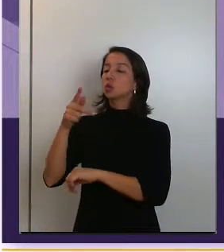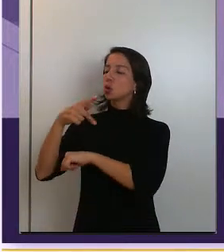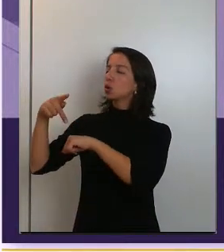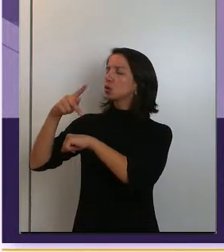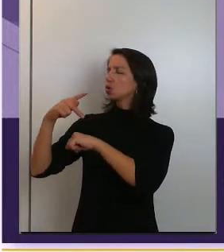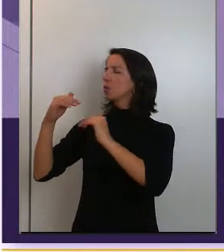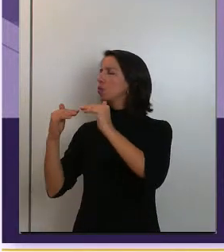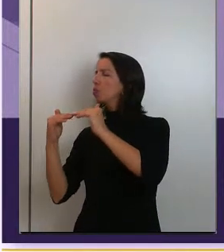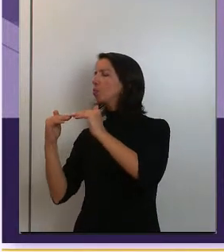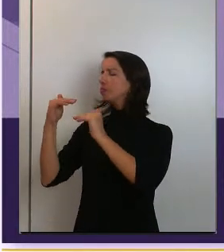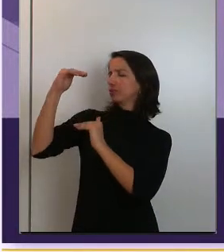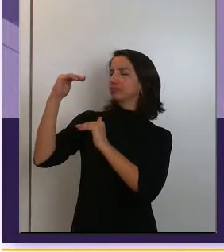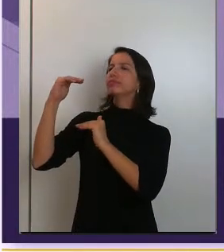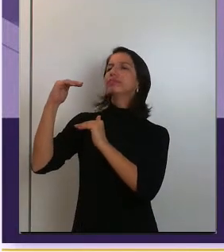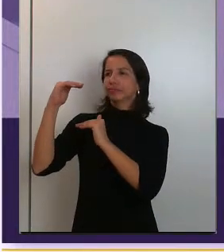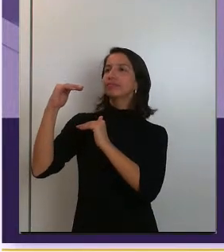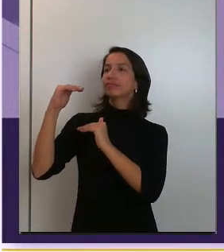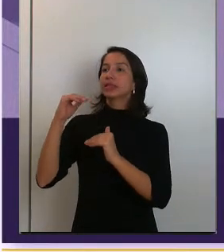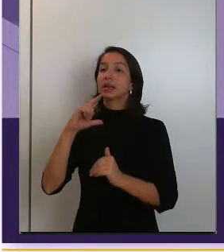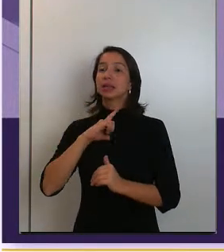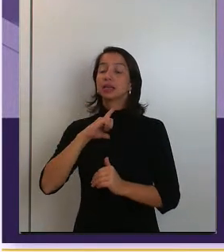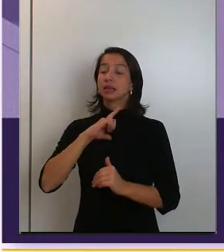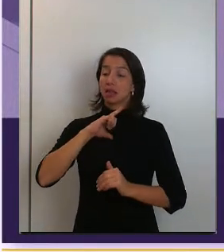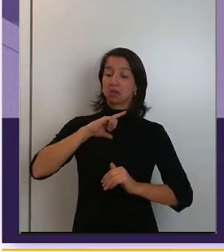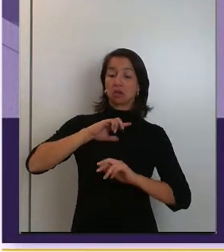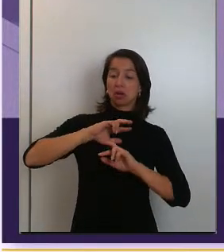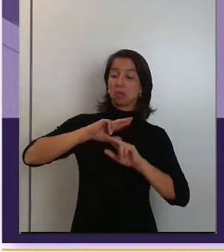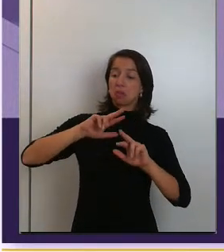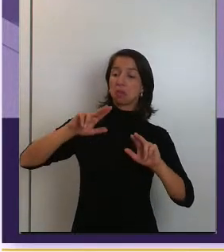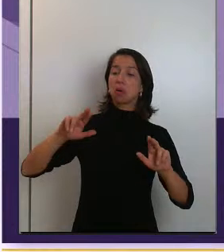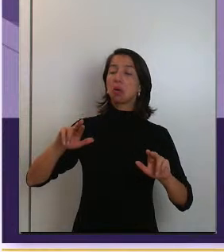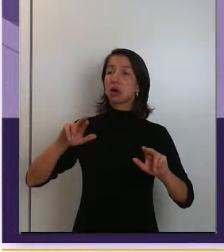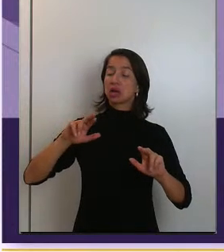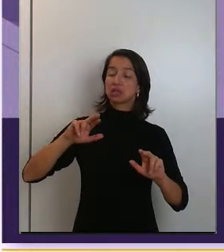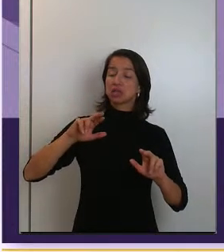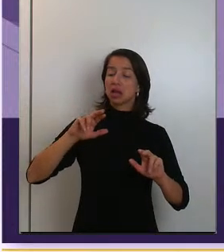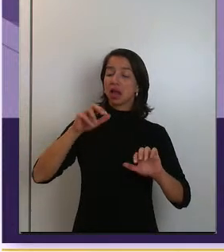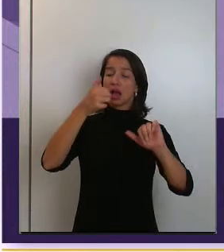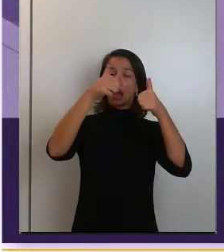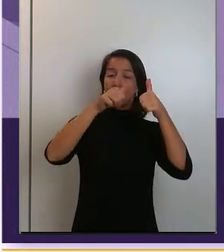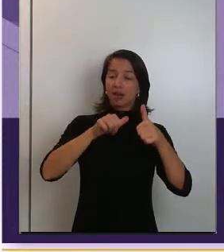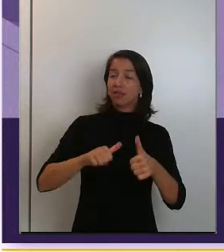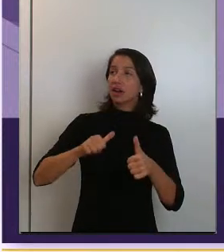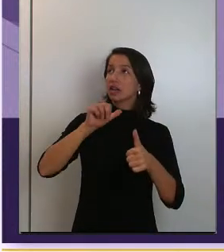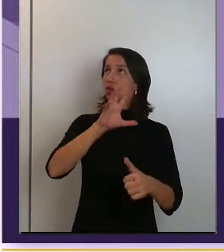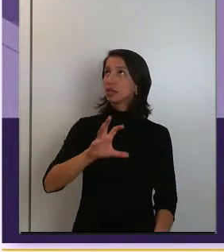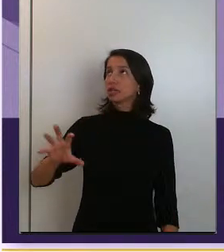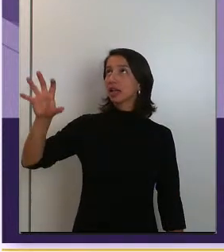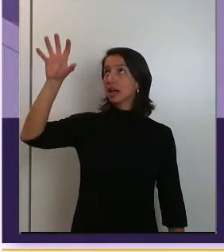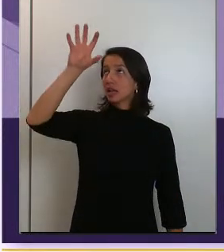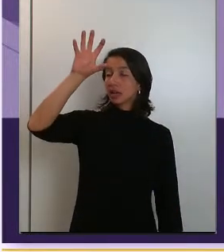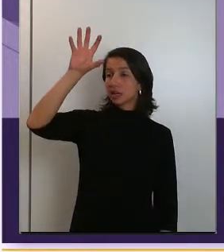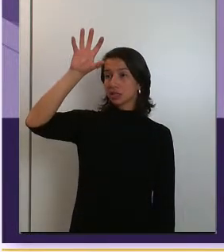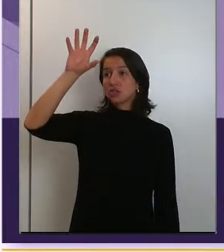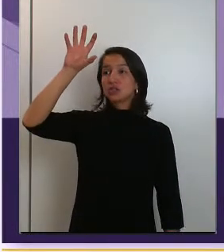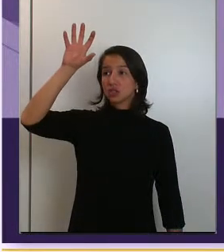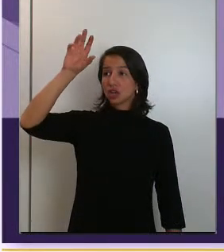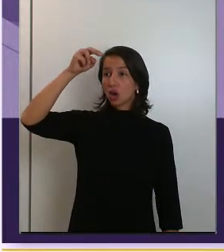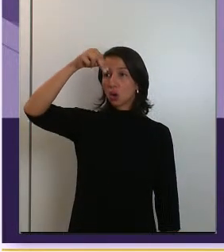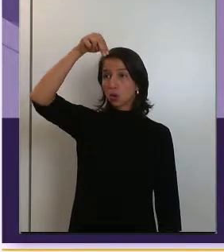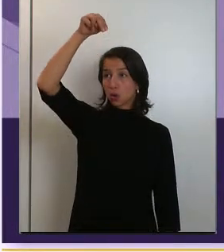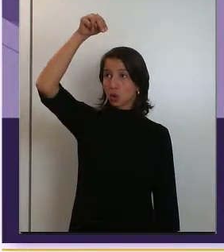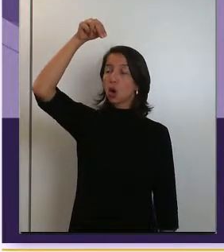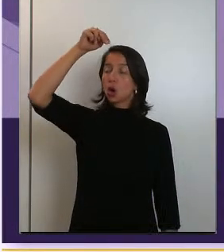pouca variação entre as regiões brasileiras, né? A região norte tem 98% das mães que iniciam o